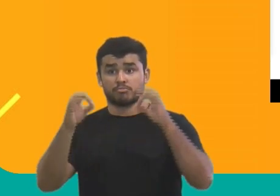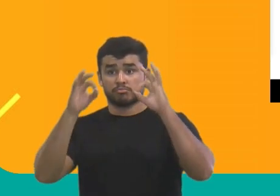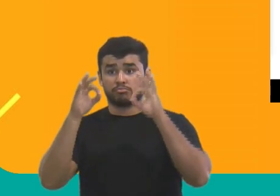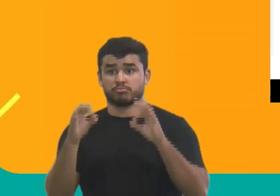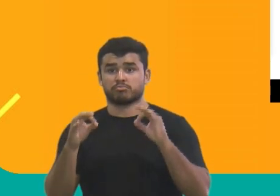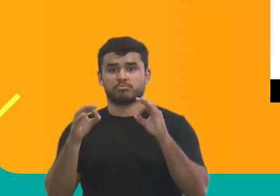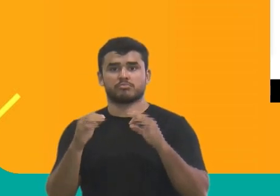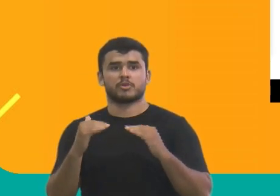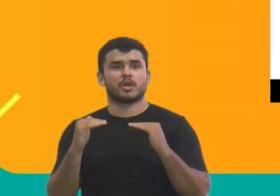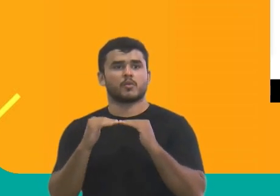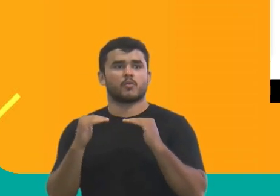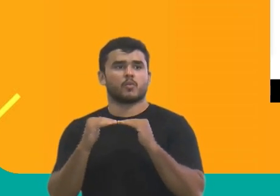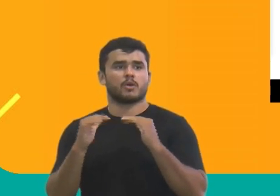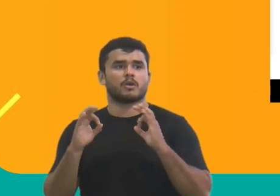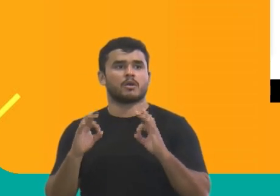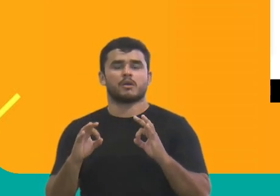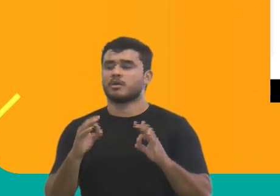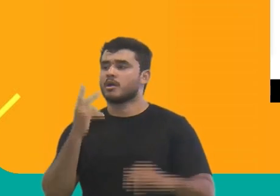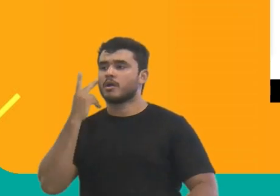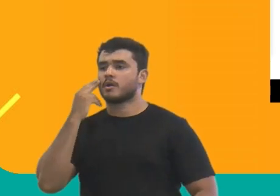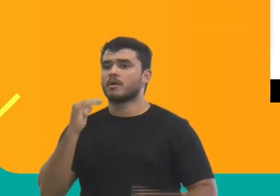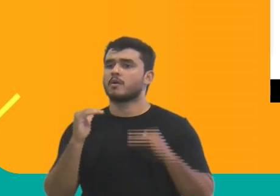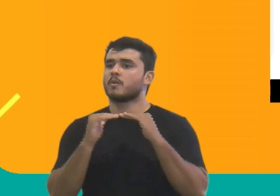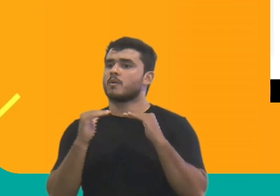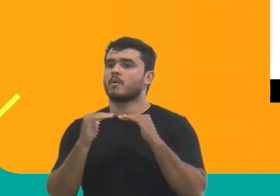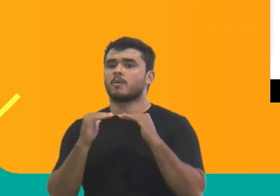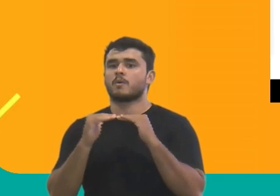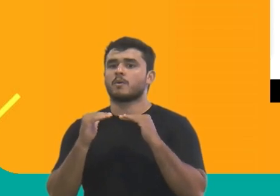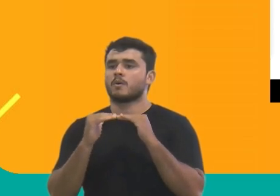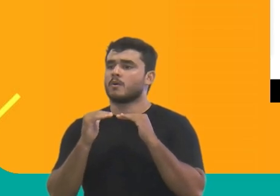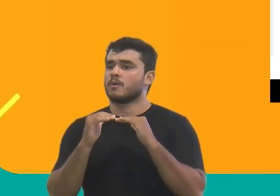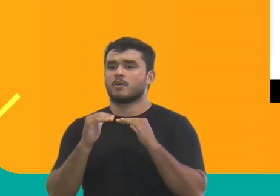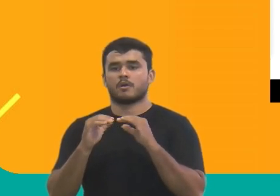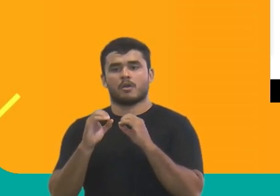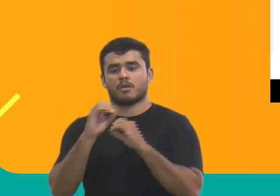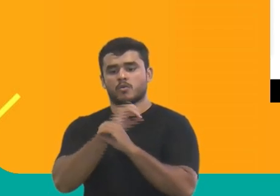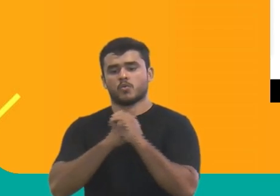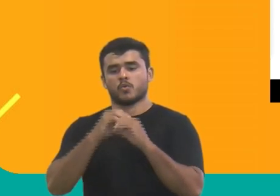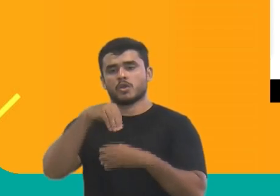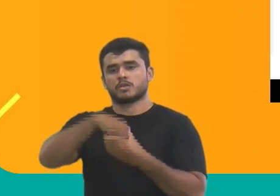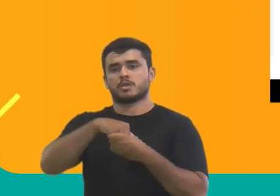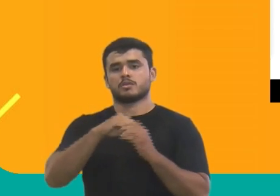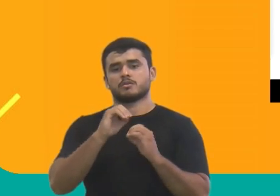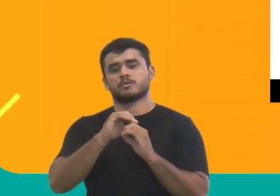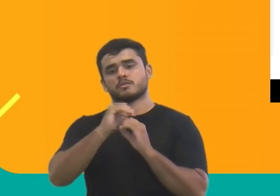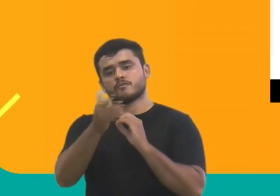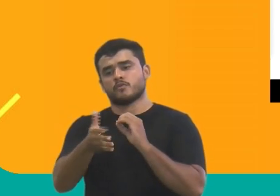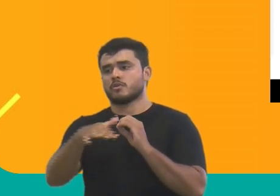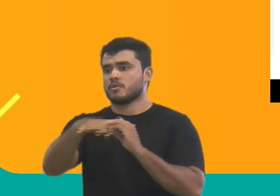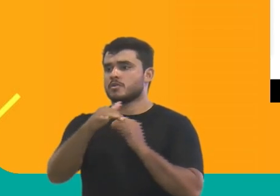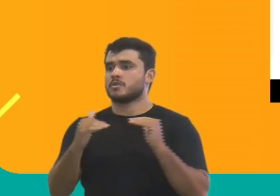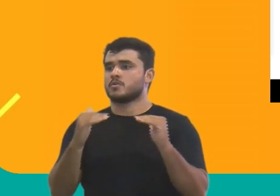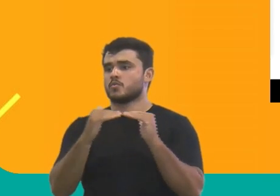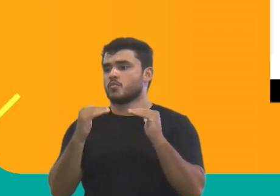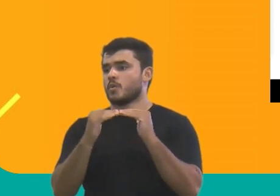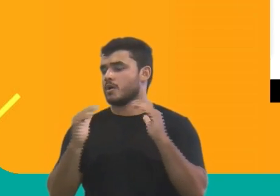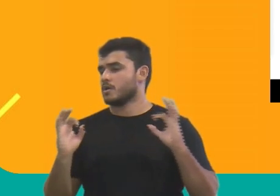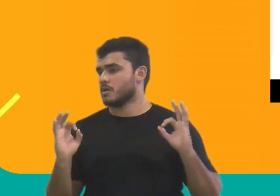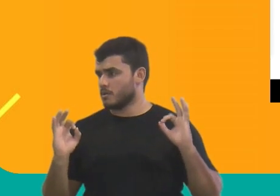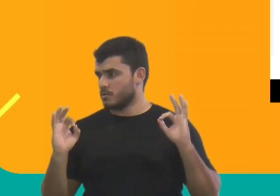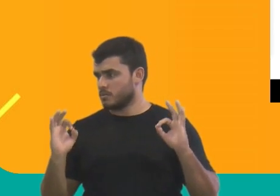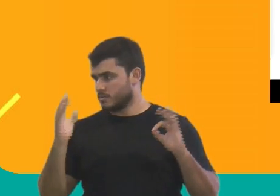isotônico. Isotônico, igual dentro e igual fora. quando eu tenho mais sais no